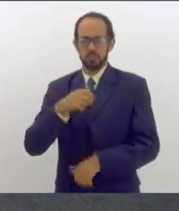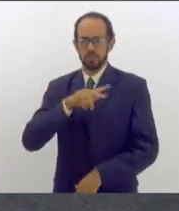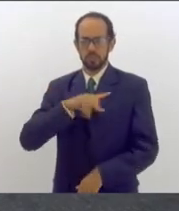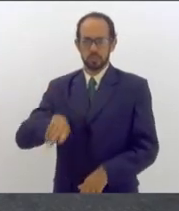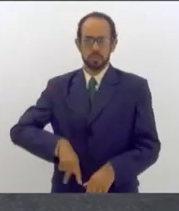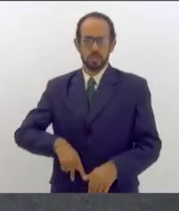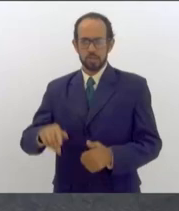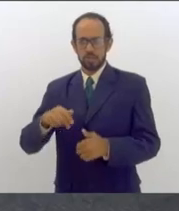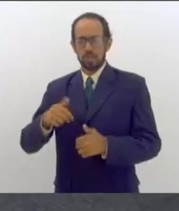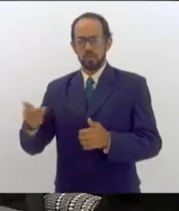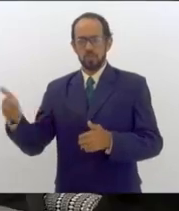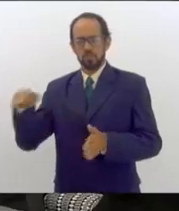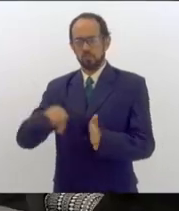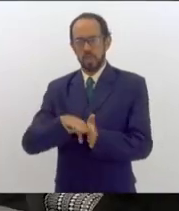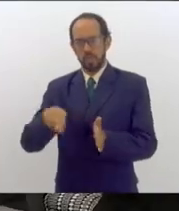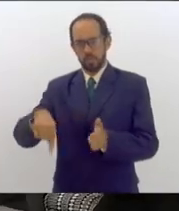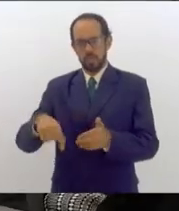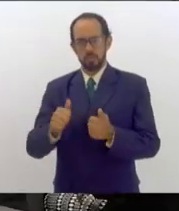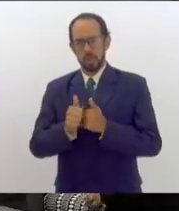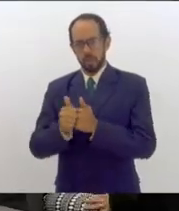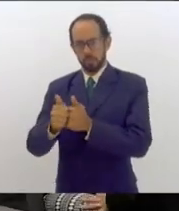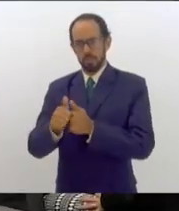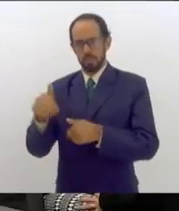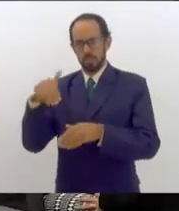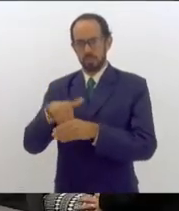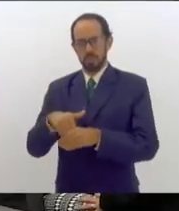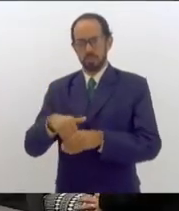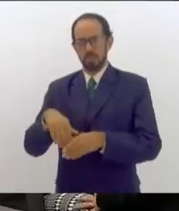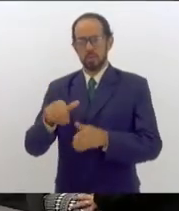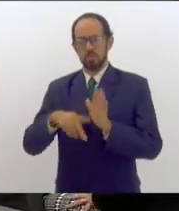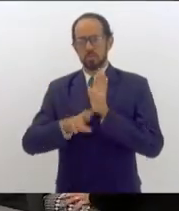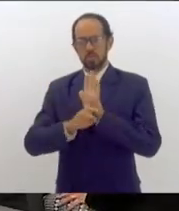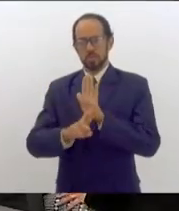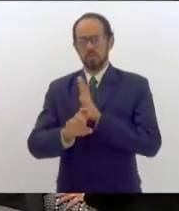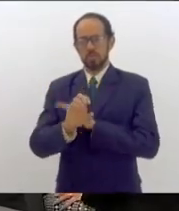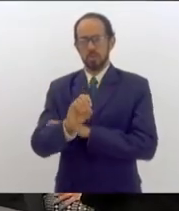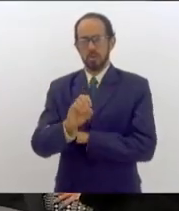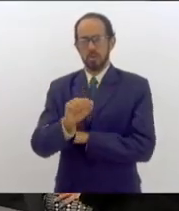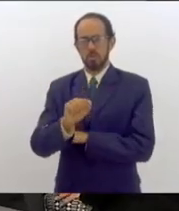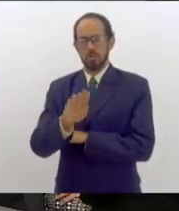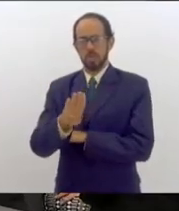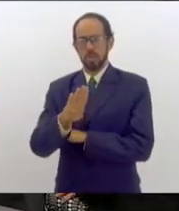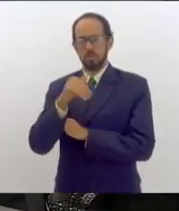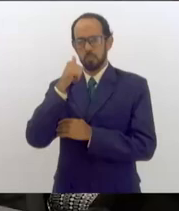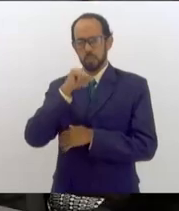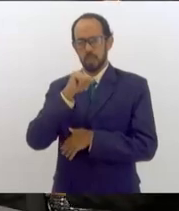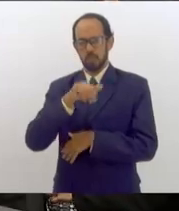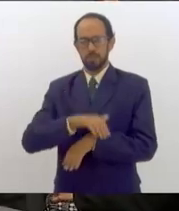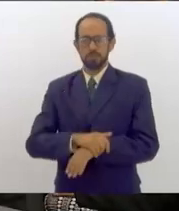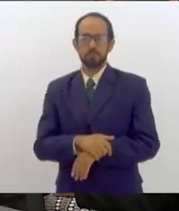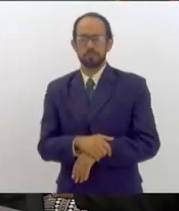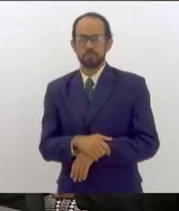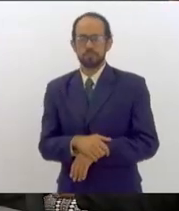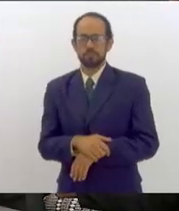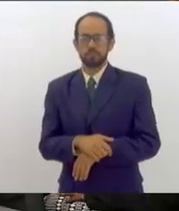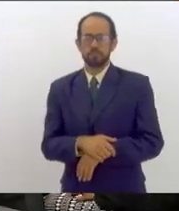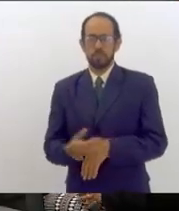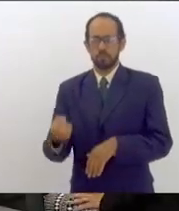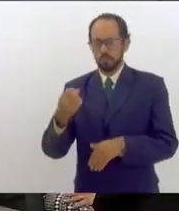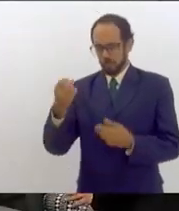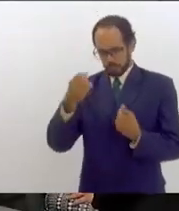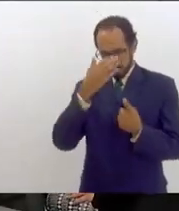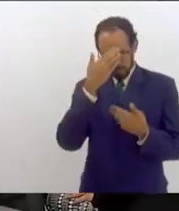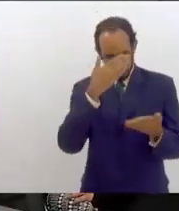acompanhar essa votação representando a OAB mulher muito obrigado Senhor obrigada